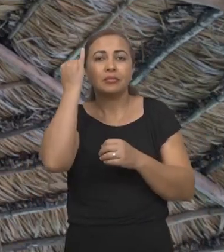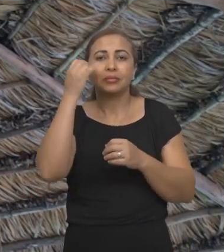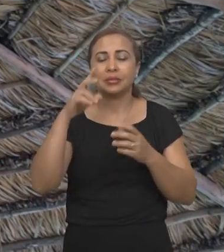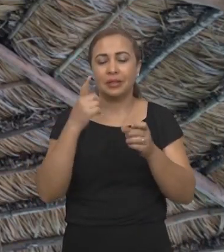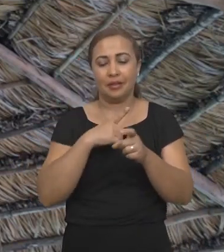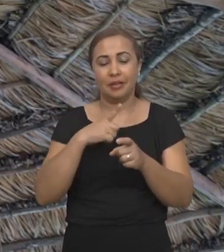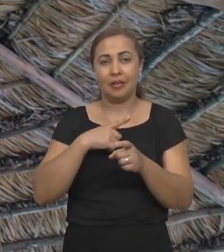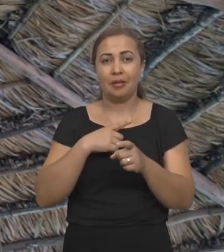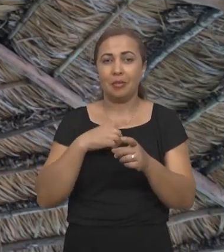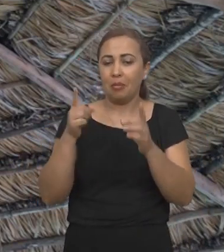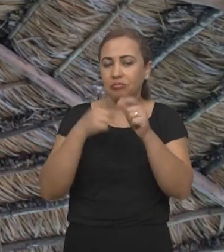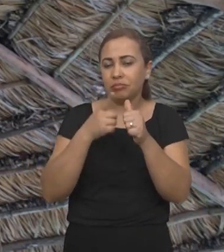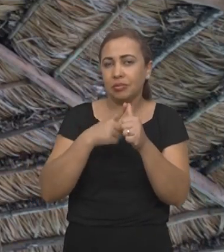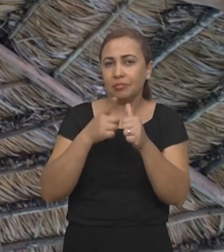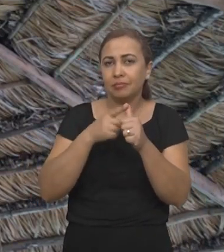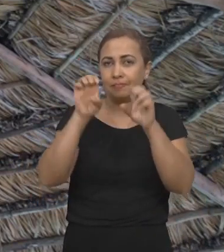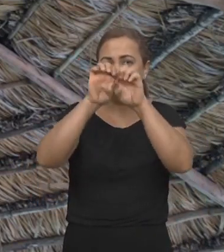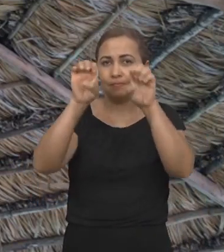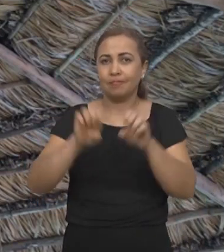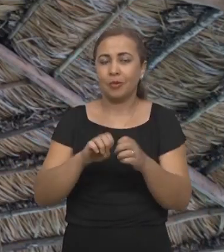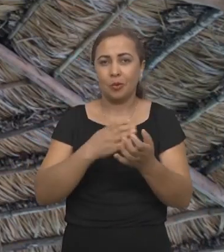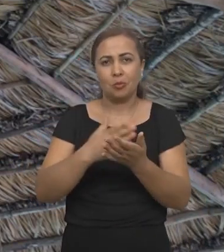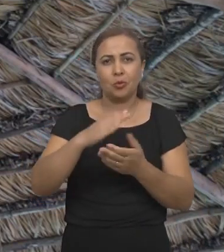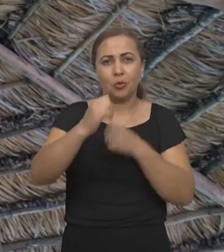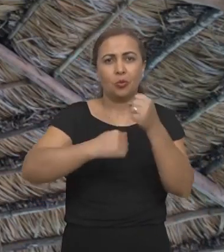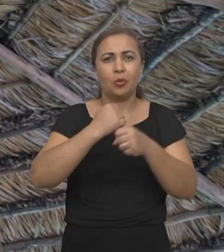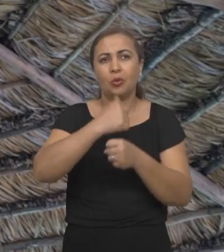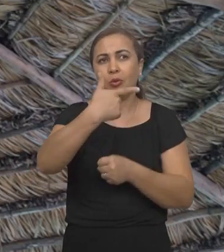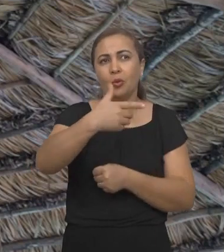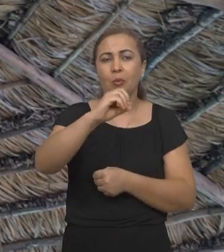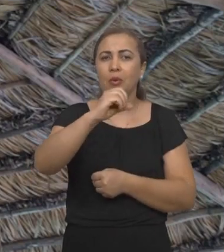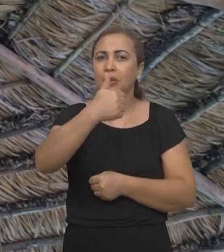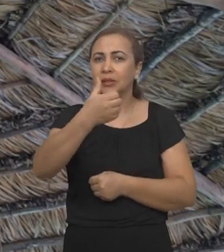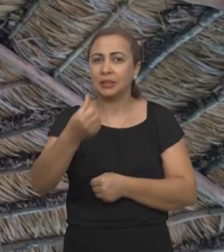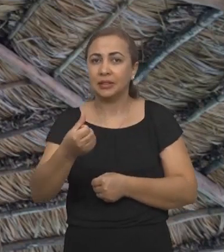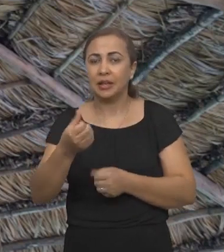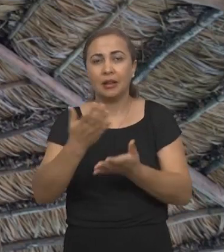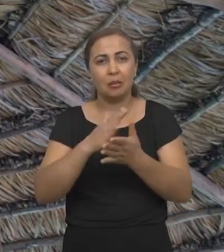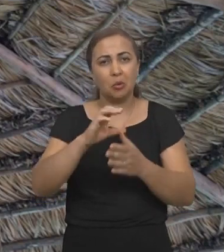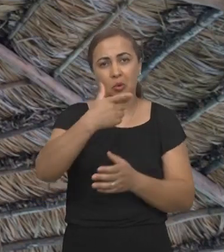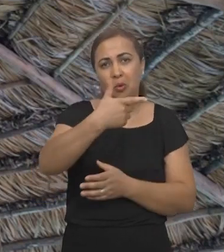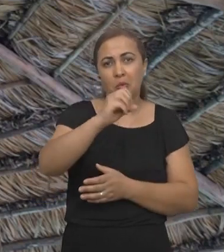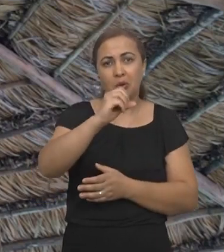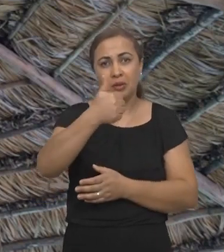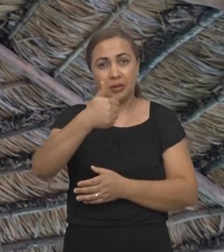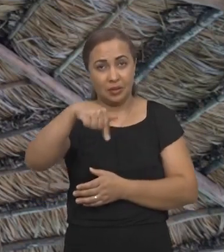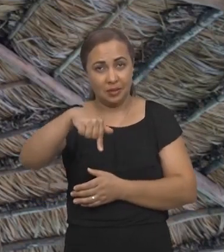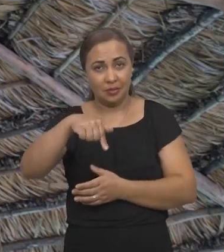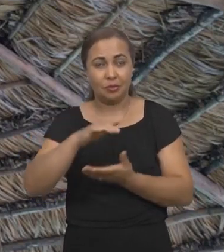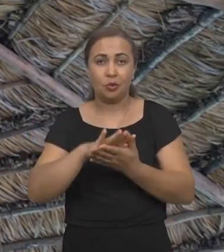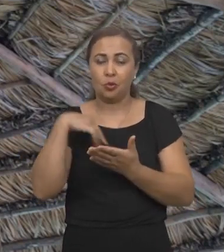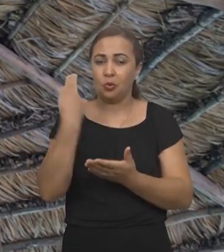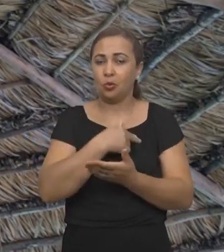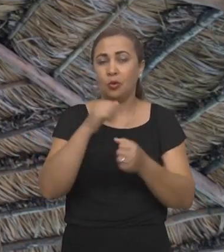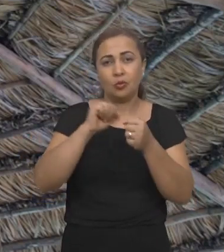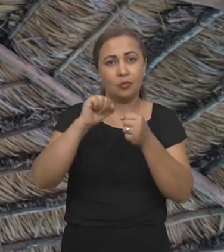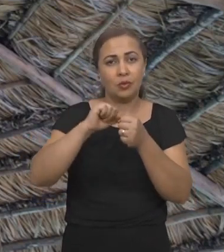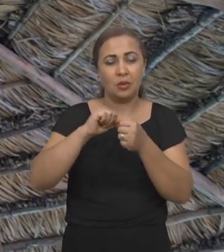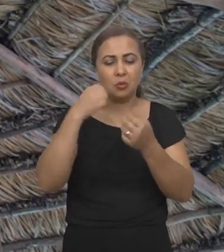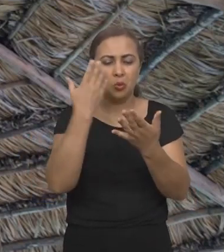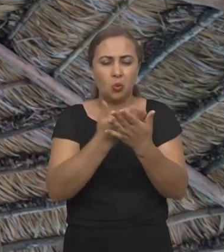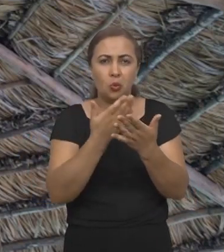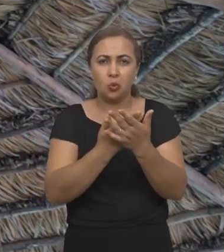nós obtivemos? Então, na primeira etapa da pesquisa, que começou em 2016 e foi concluída em 2017,